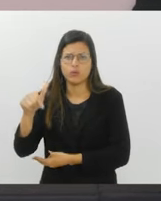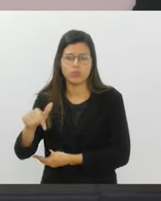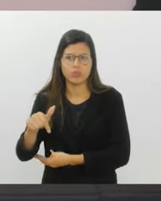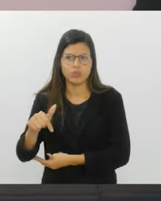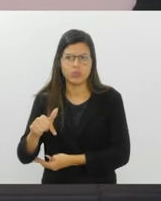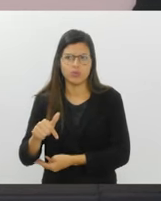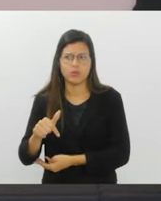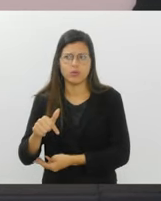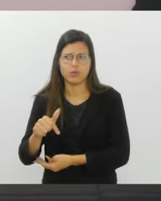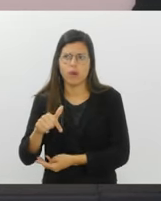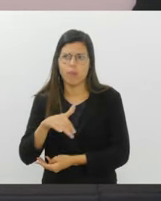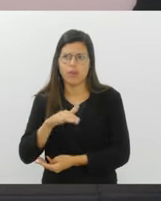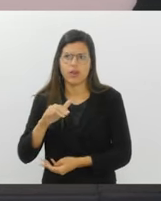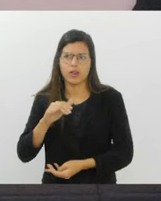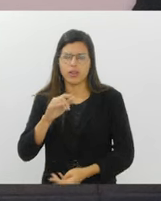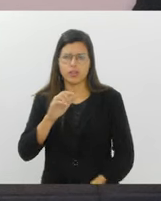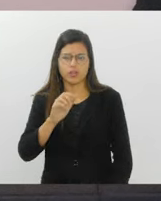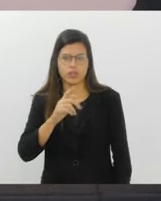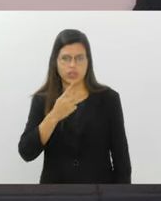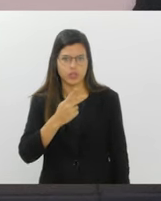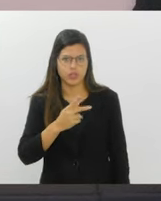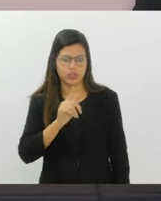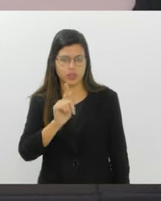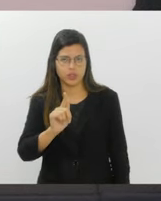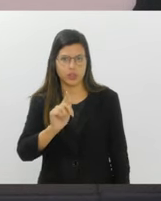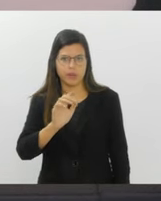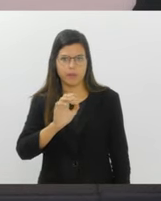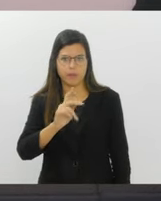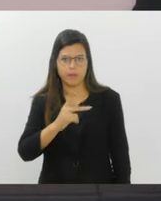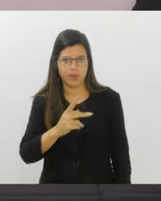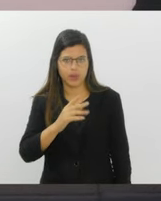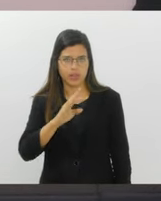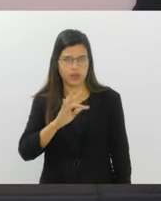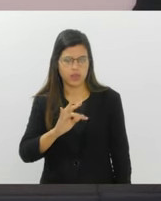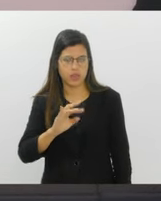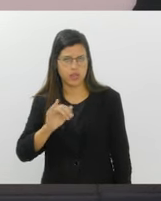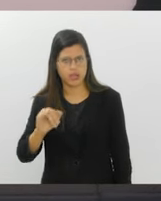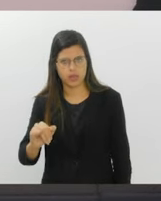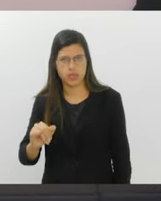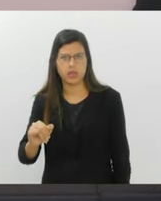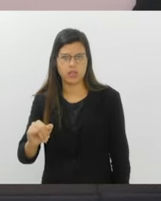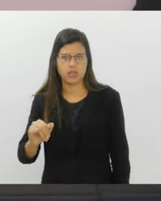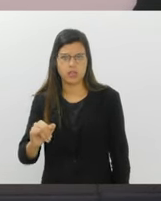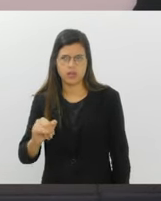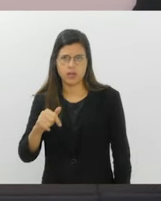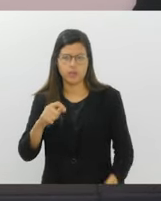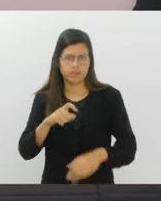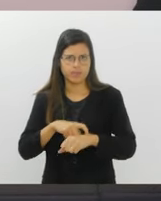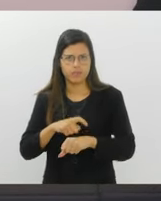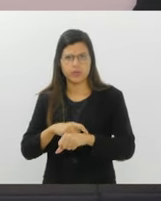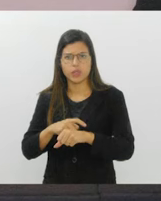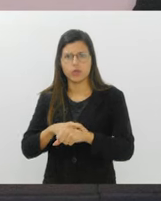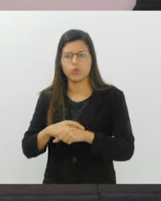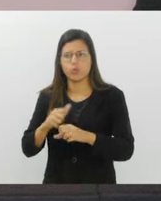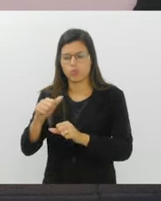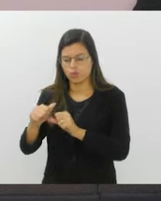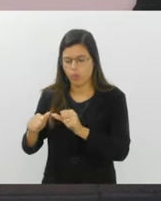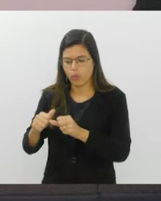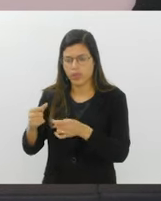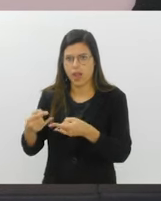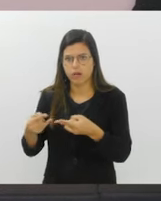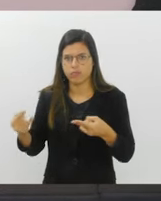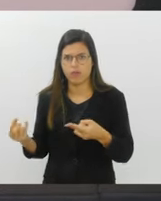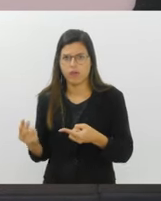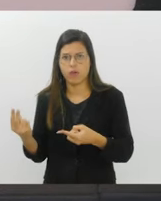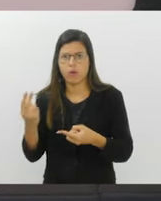era o IGPDI, e na hora de reajustar a tarifa, o poder aquisitivo do usuário